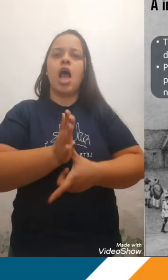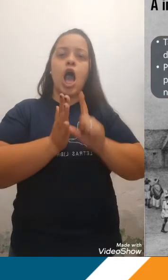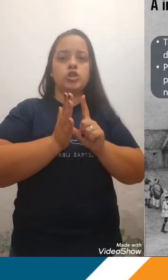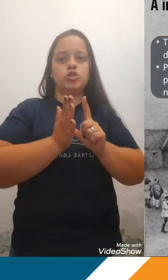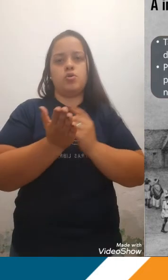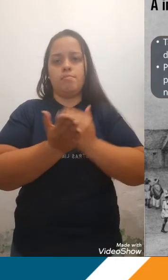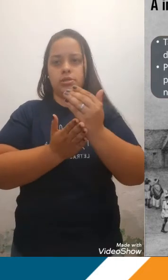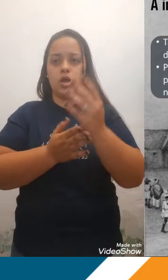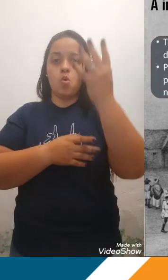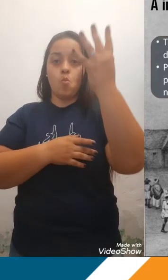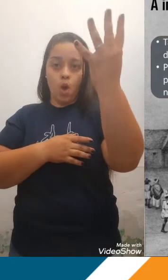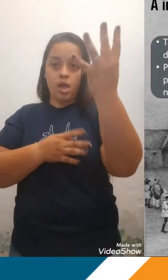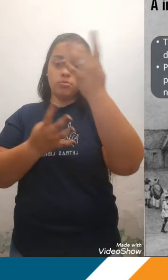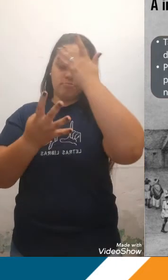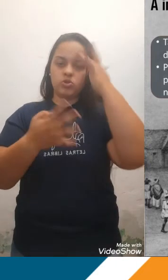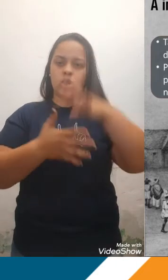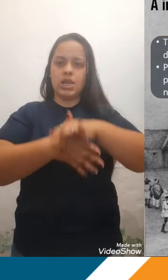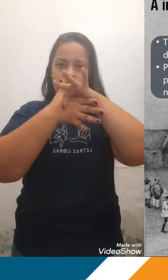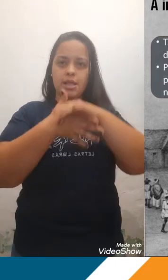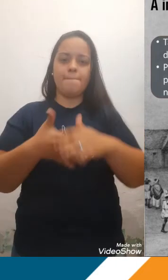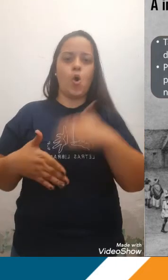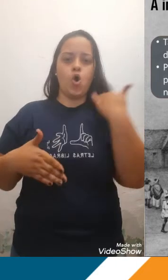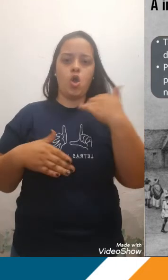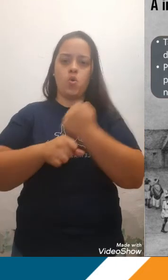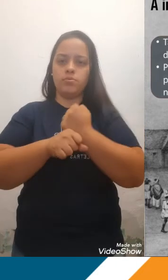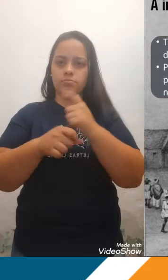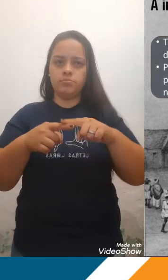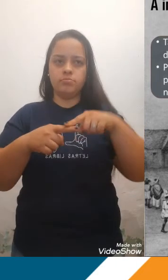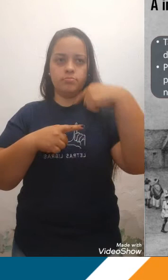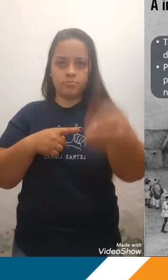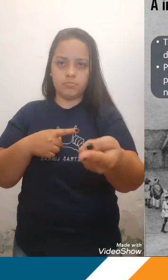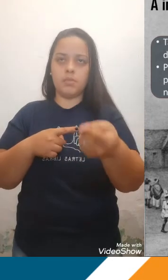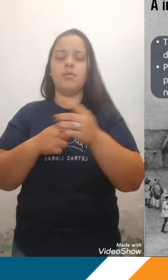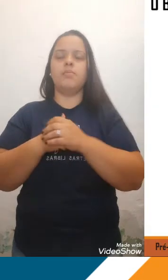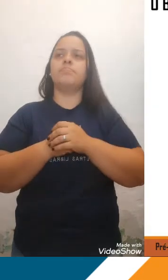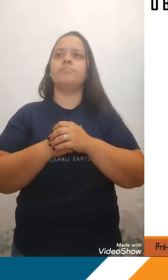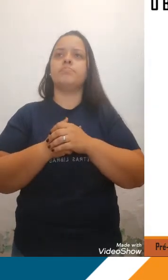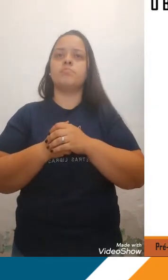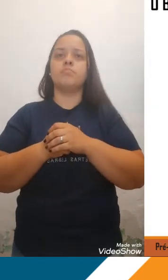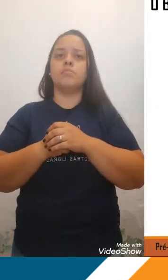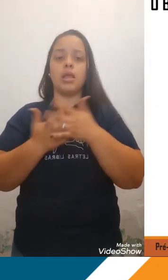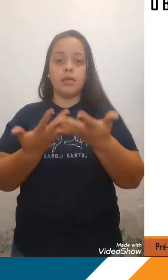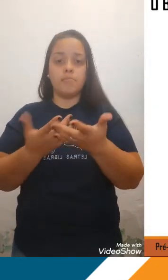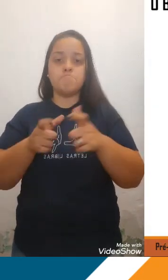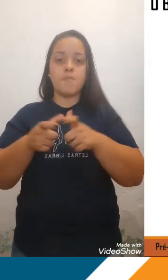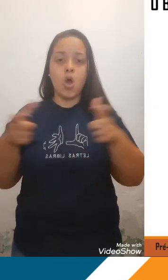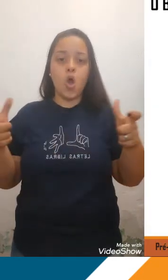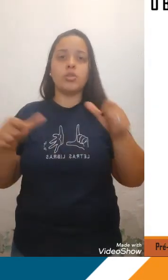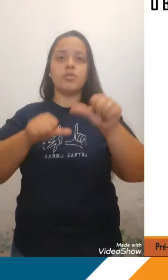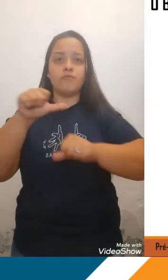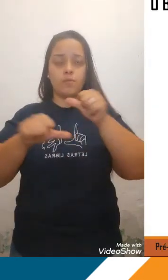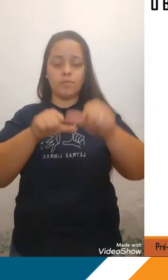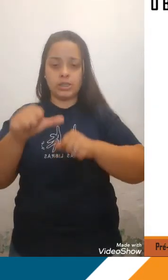começar. 4 líderes foram executados no ano seguinte, todos eles alfaiates. Porém, a maior